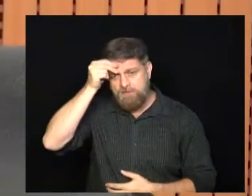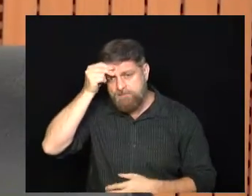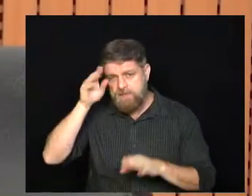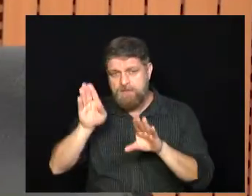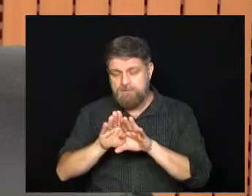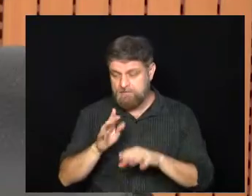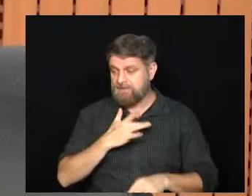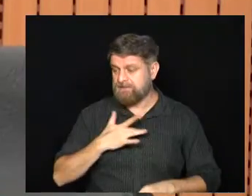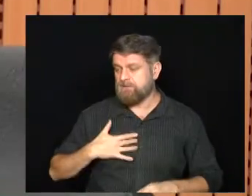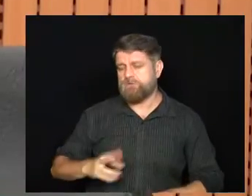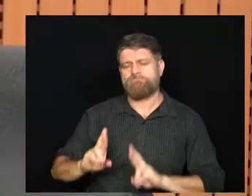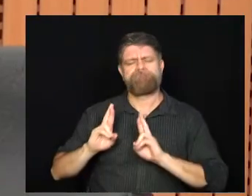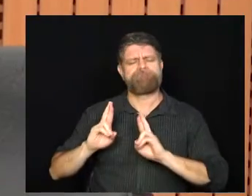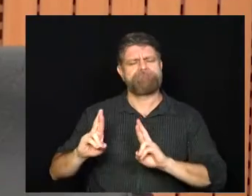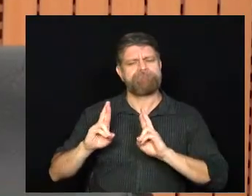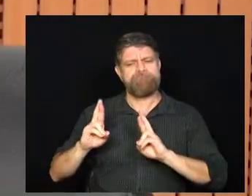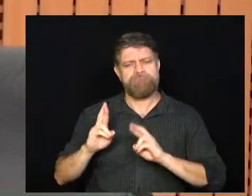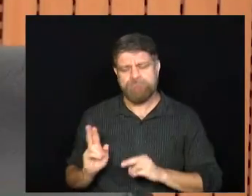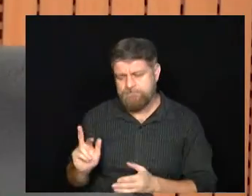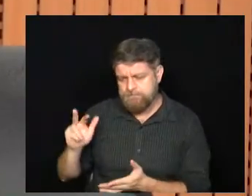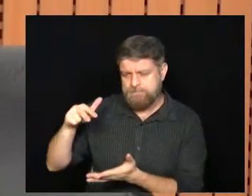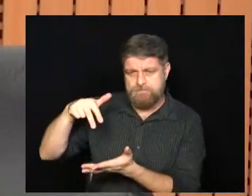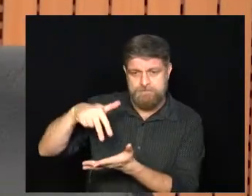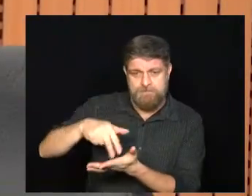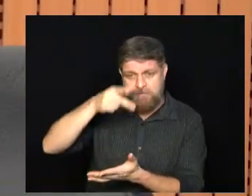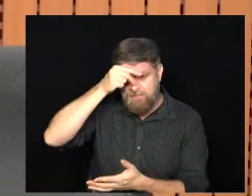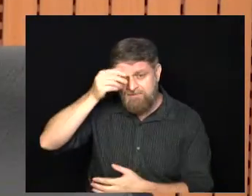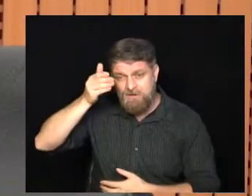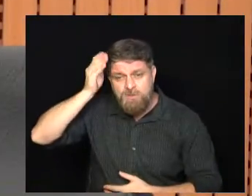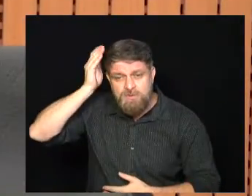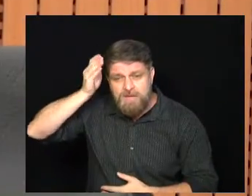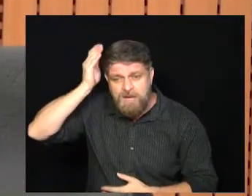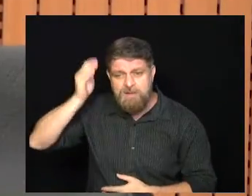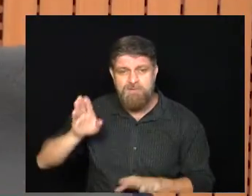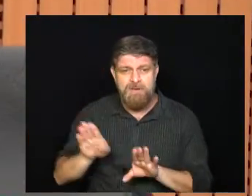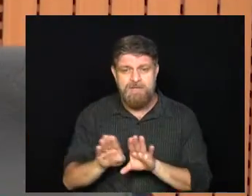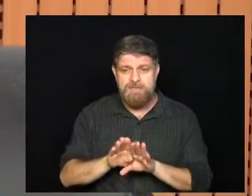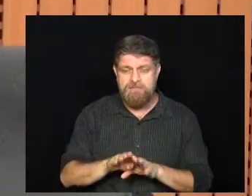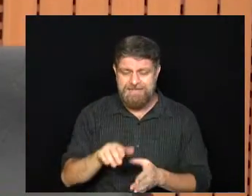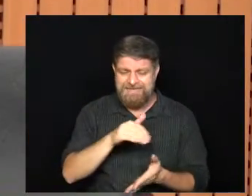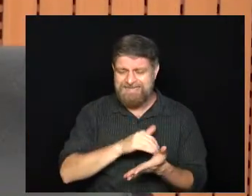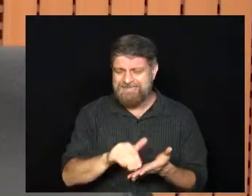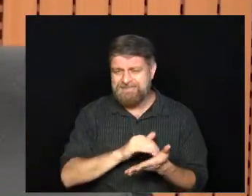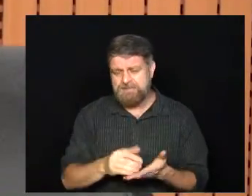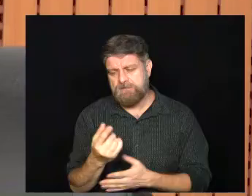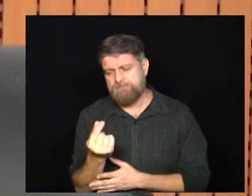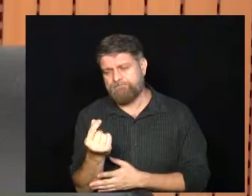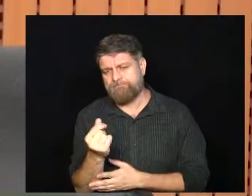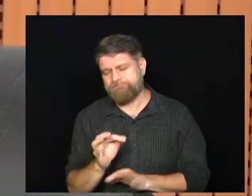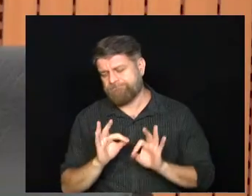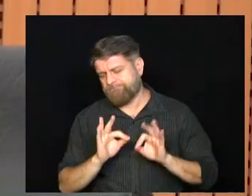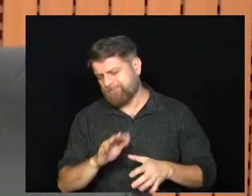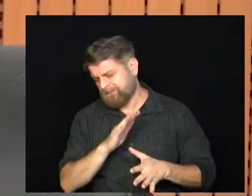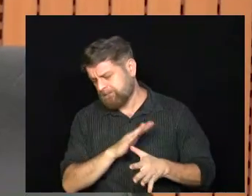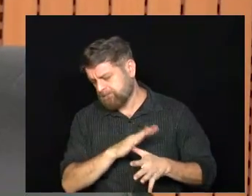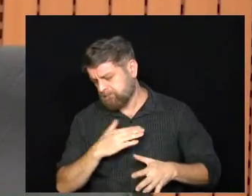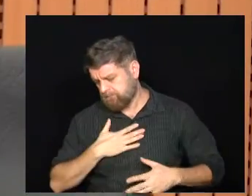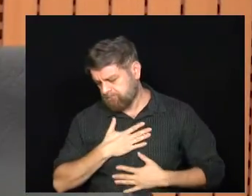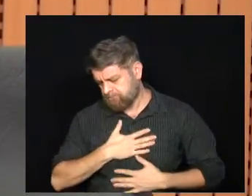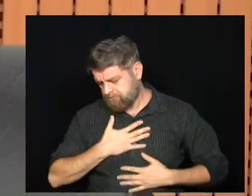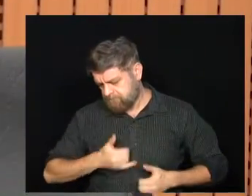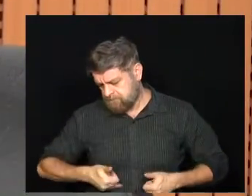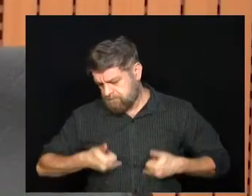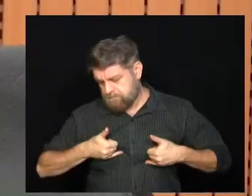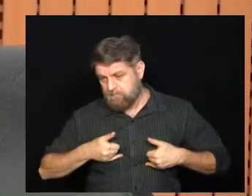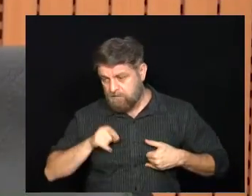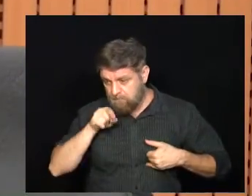restabelecimento da saúde dele, que está aí de volta, se Deus quiser, em breve, e parabenizar pela escolha da secretaria, que realmente nos orgulha bastante, secretário, o senhor e